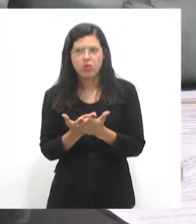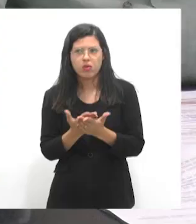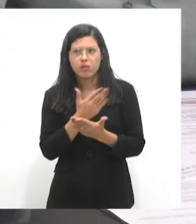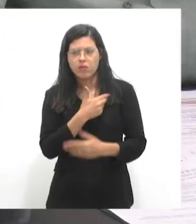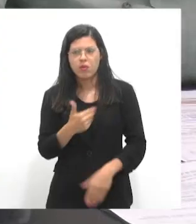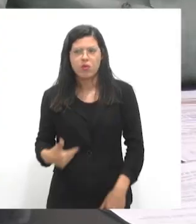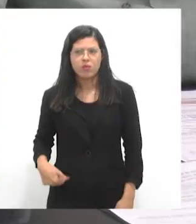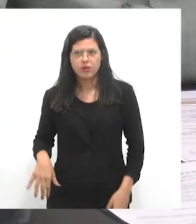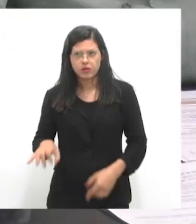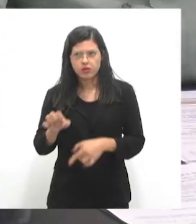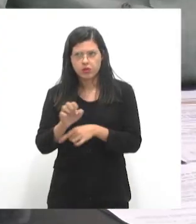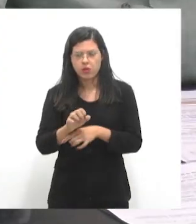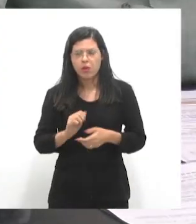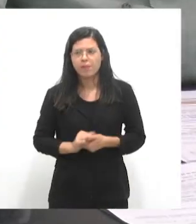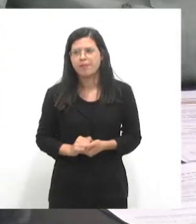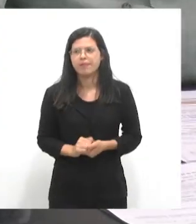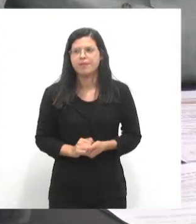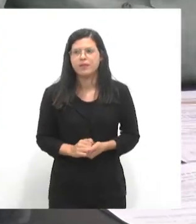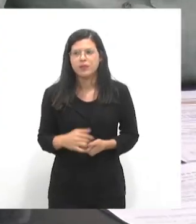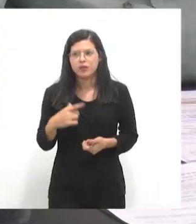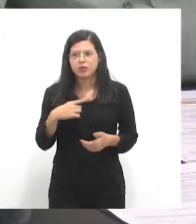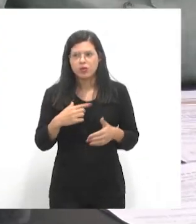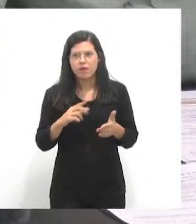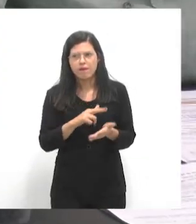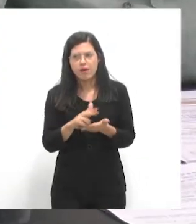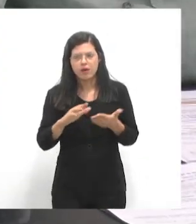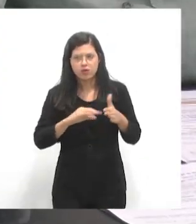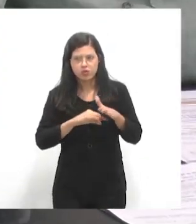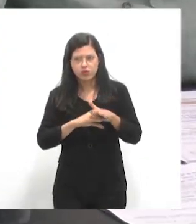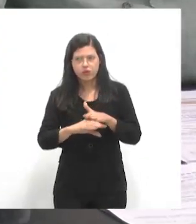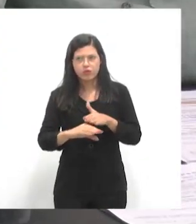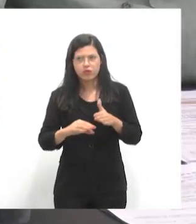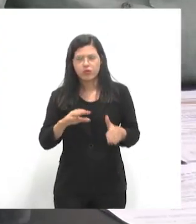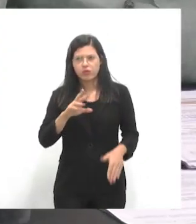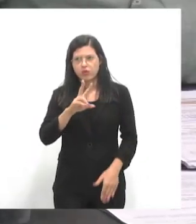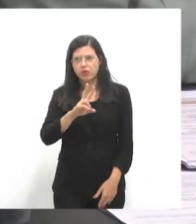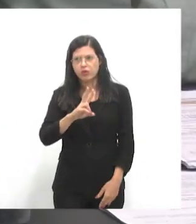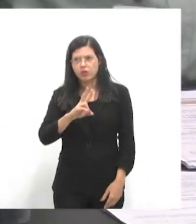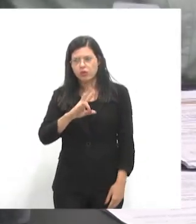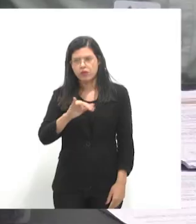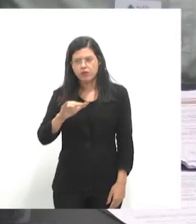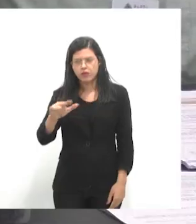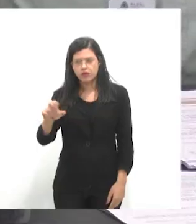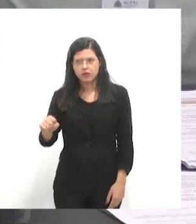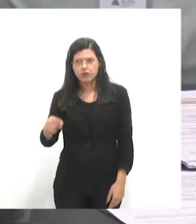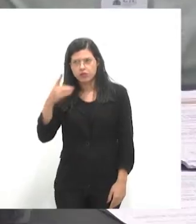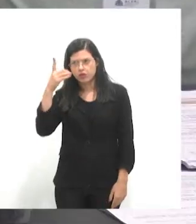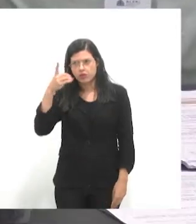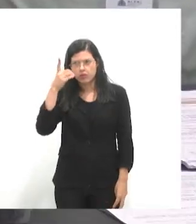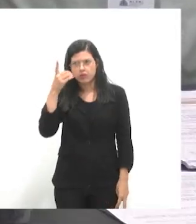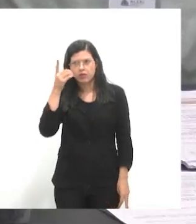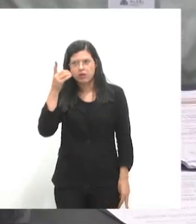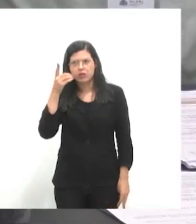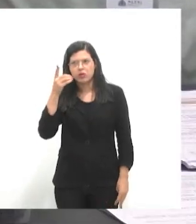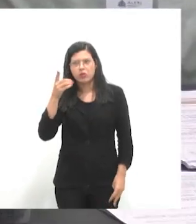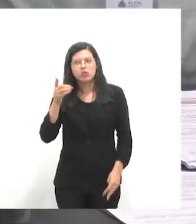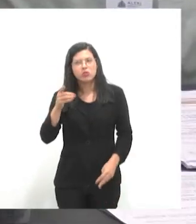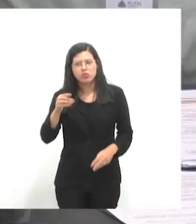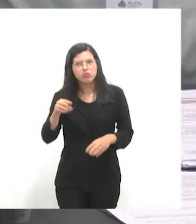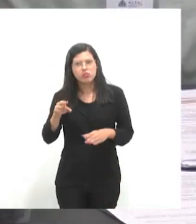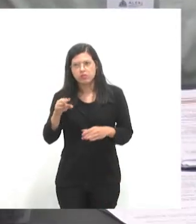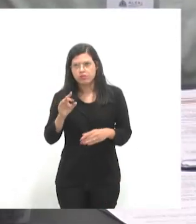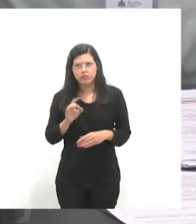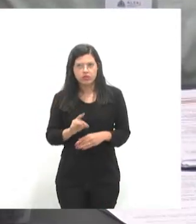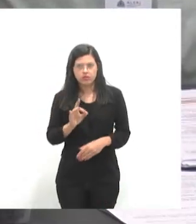tal. A gente tinha colocado vários fundos e o Cozzolino, o deputado Cozzolino, ele restringiu ao Fundo Estadual de